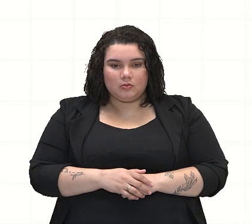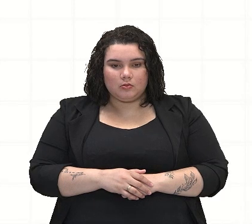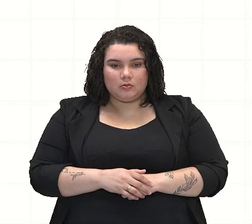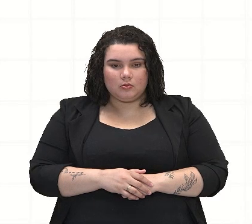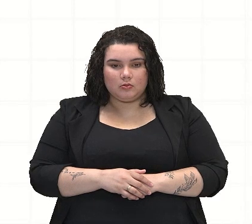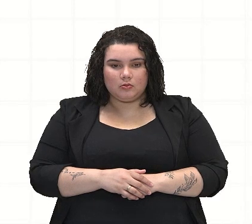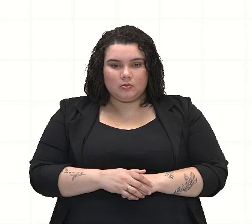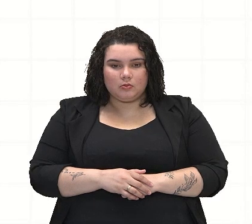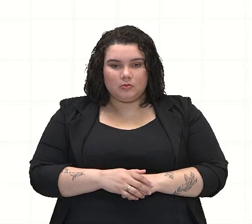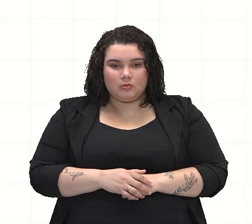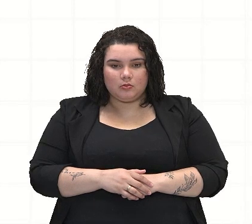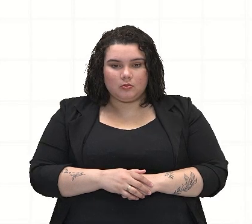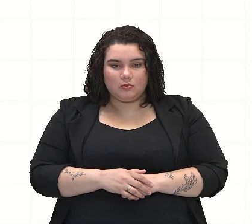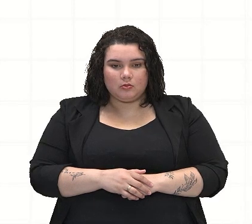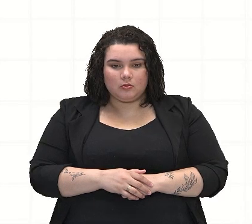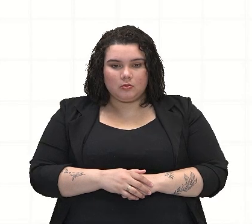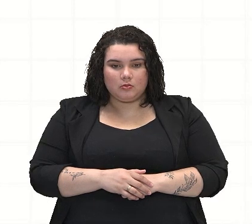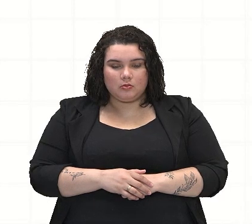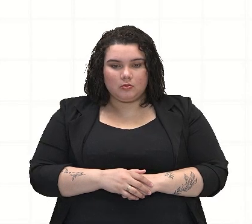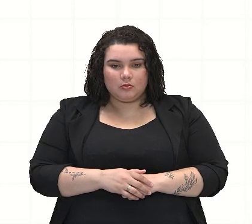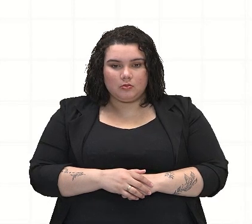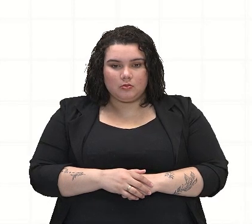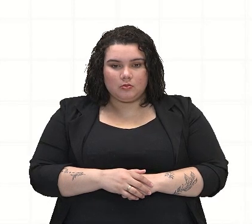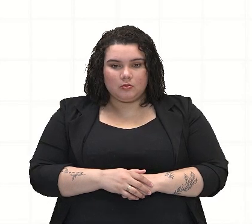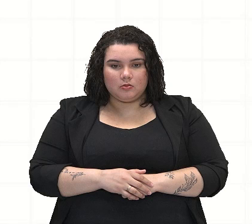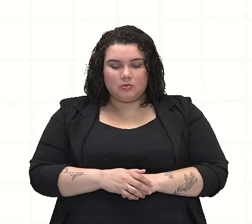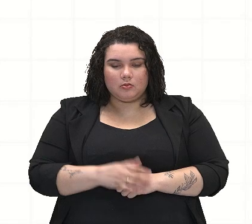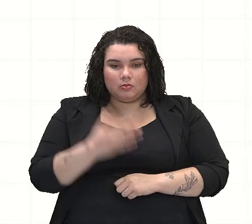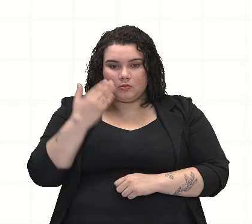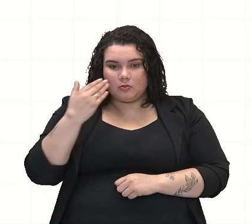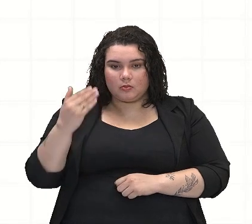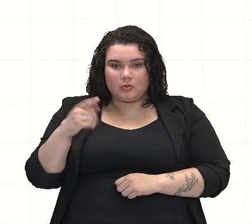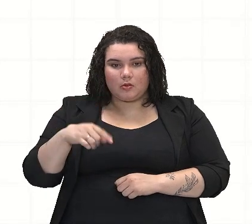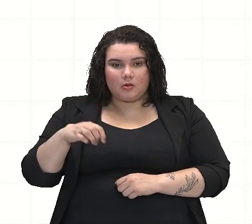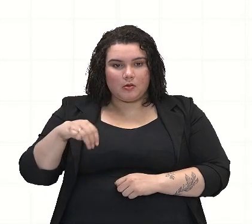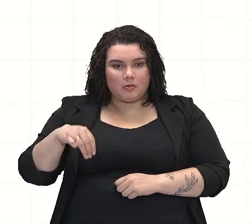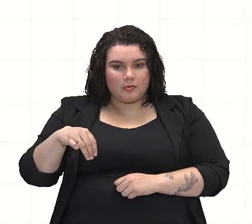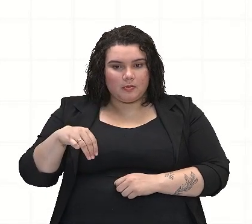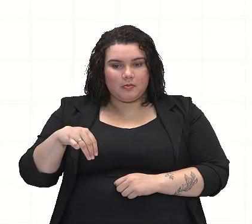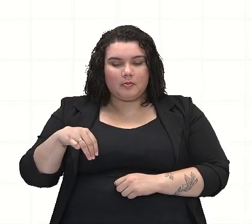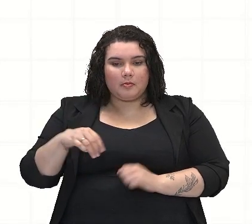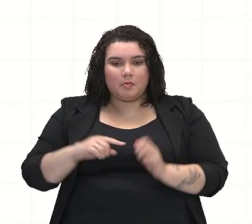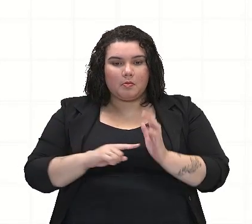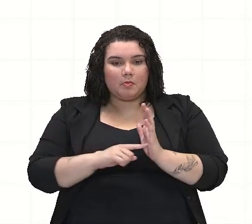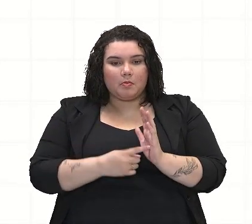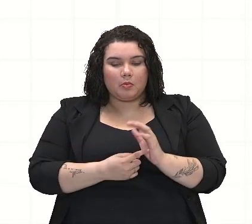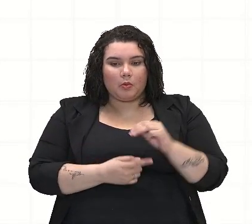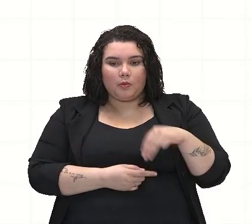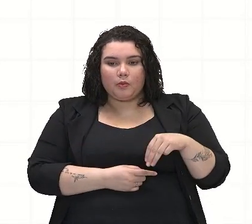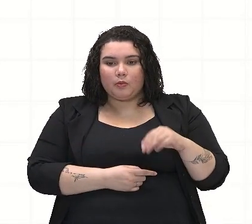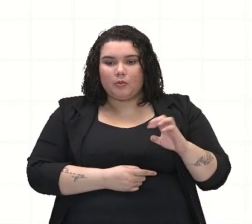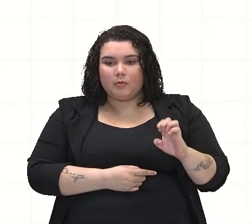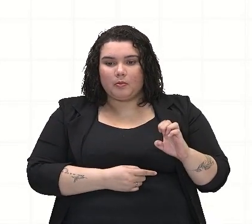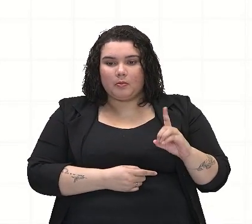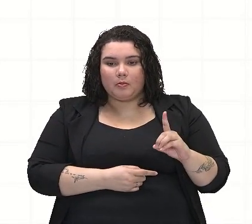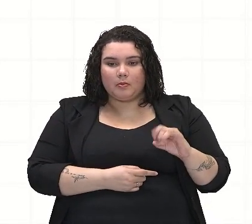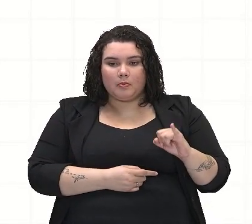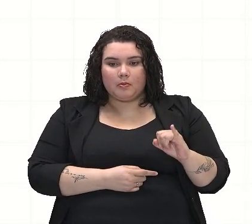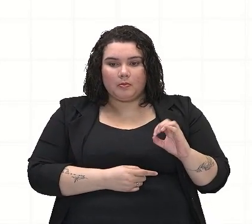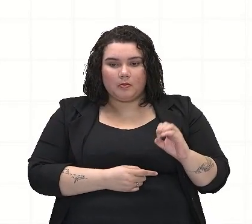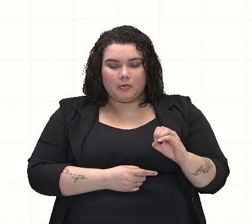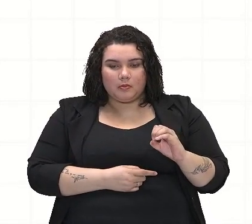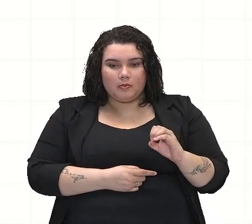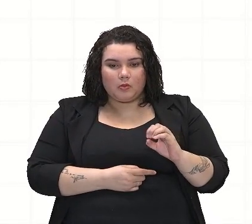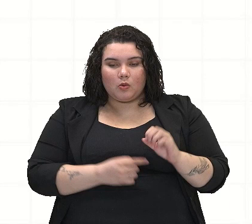aqui, vou denominar esse ponto de M. É o ponto médio, tá? É o ponto aqui verde, ó,